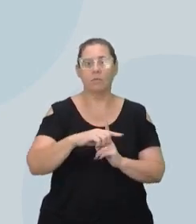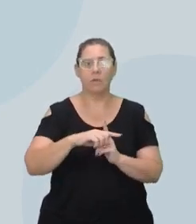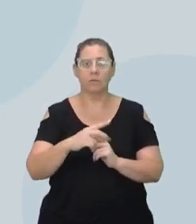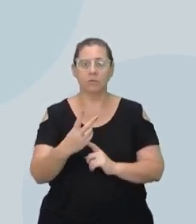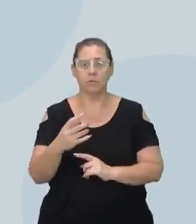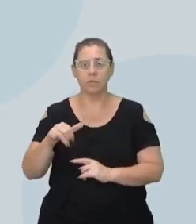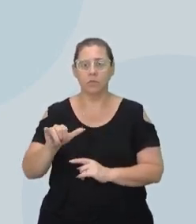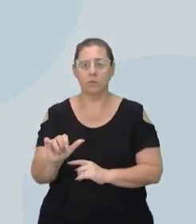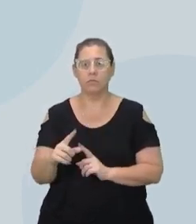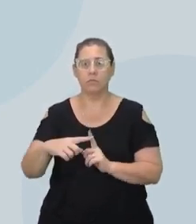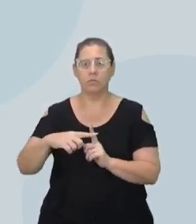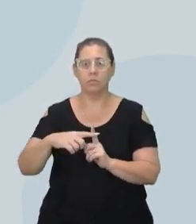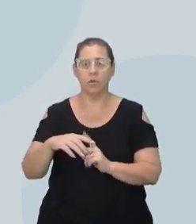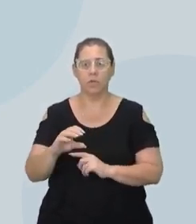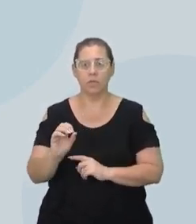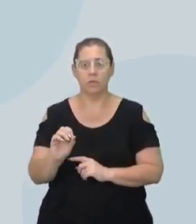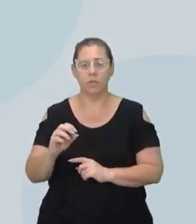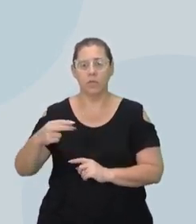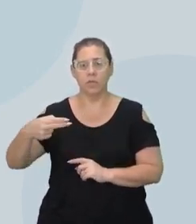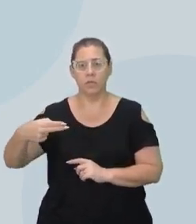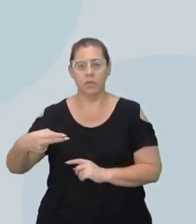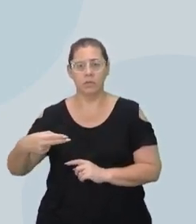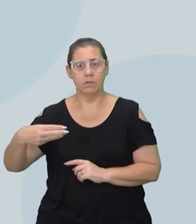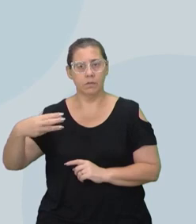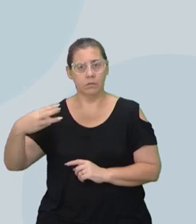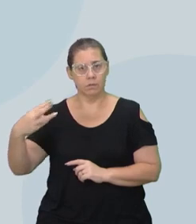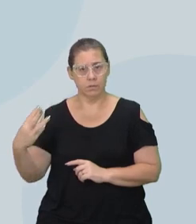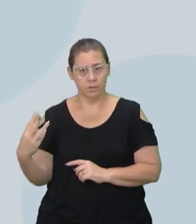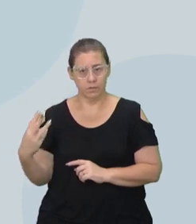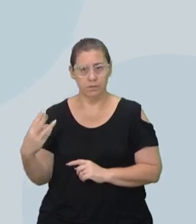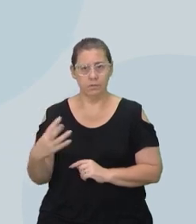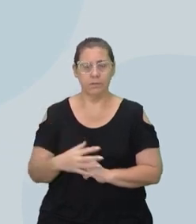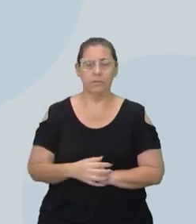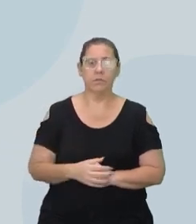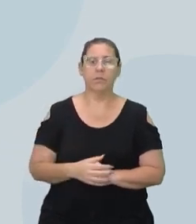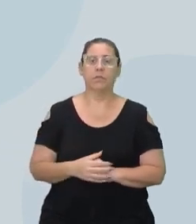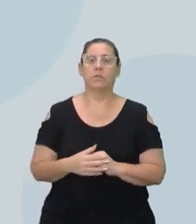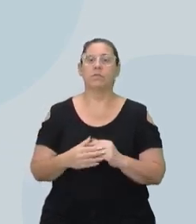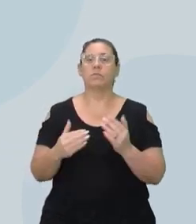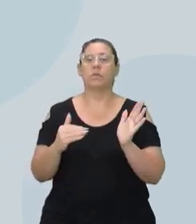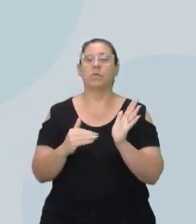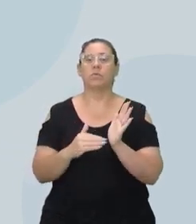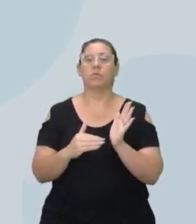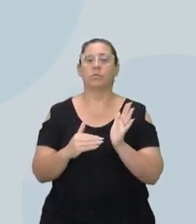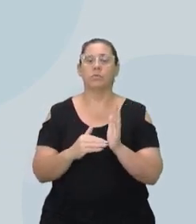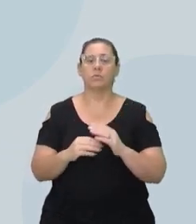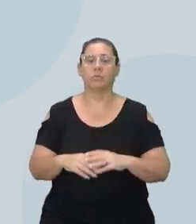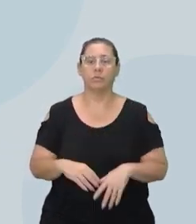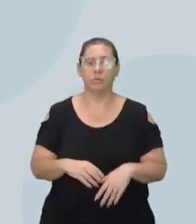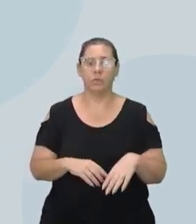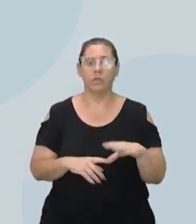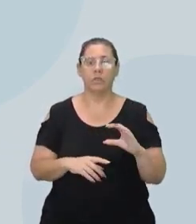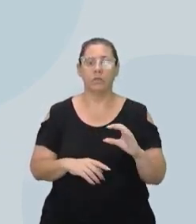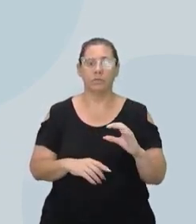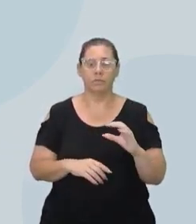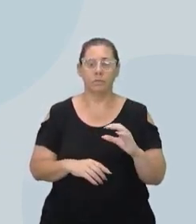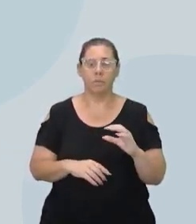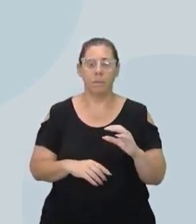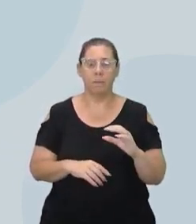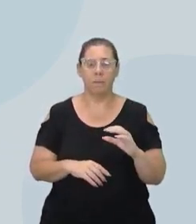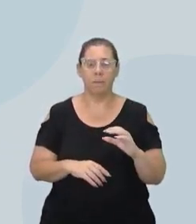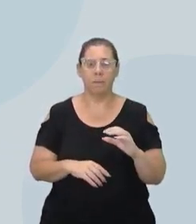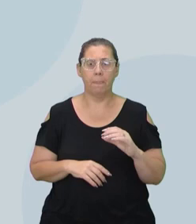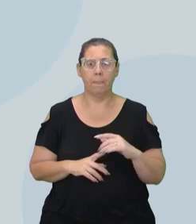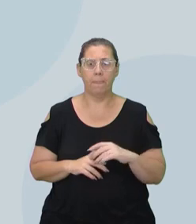0 mais 2y mais 0 igual a 3. O que está aí nessa linha verde, ó, tá